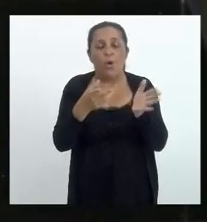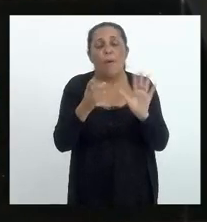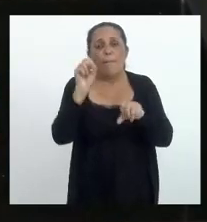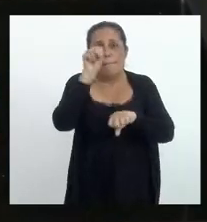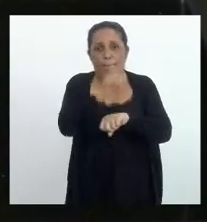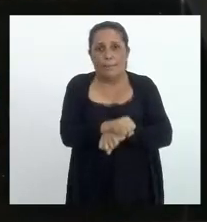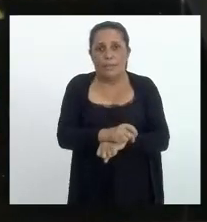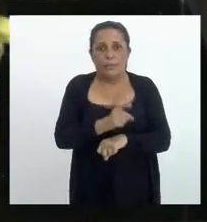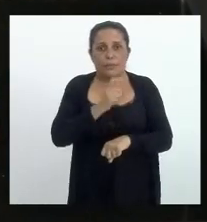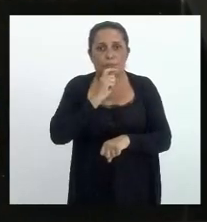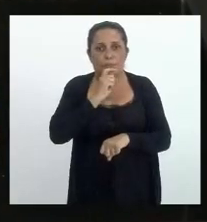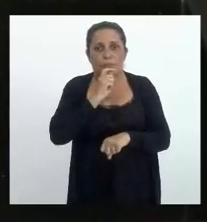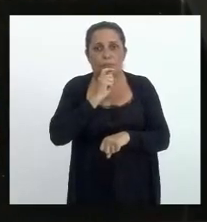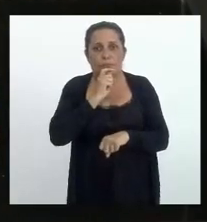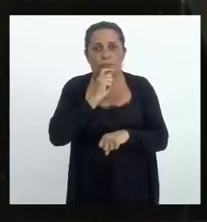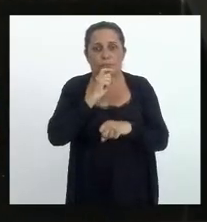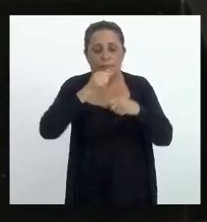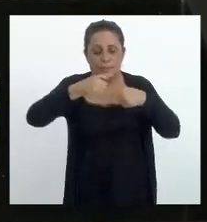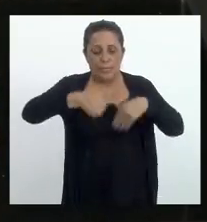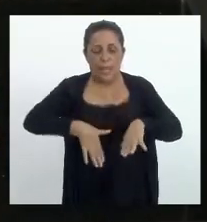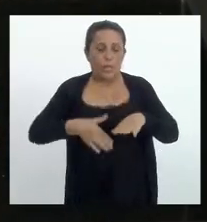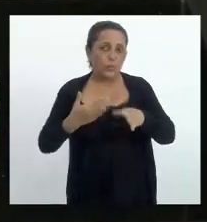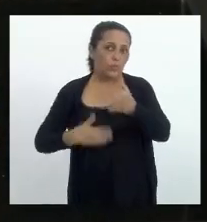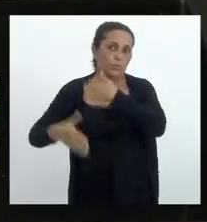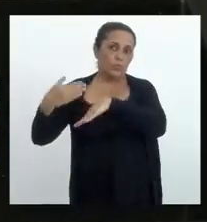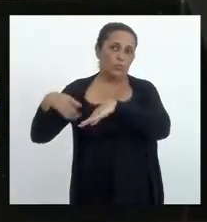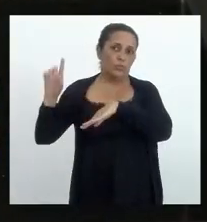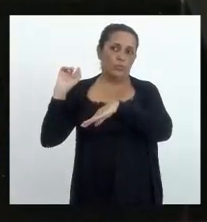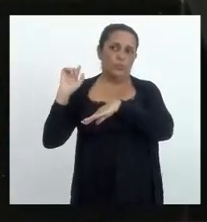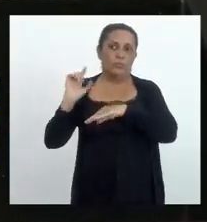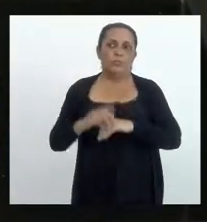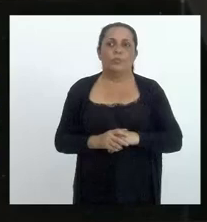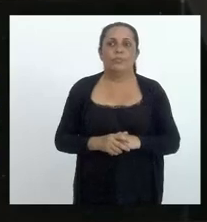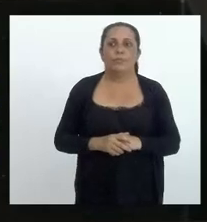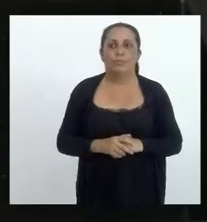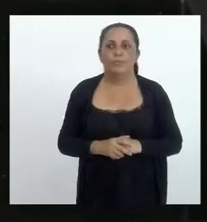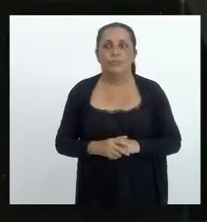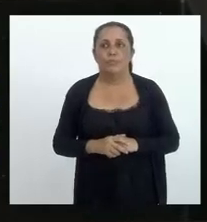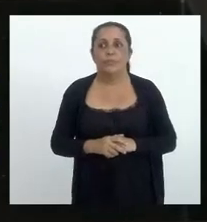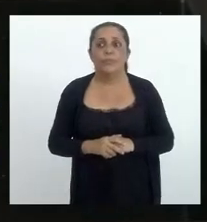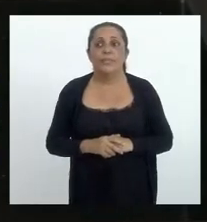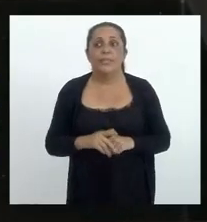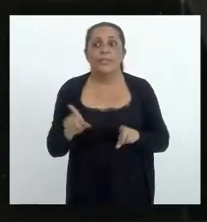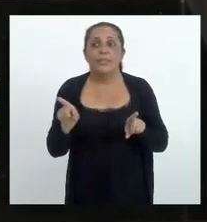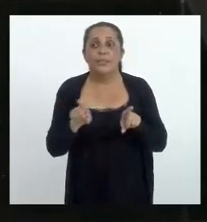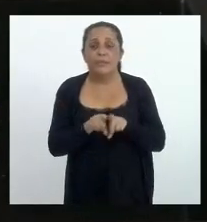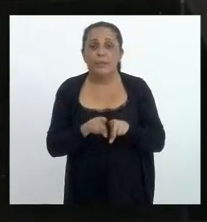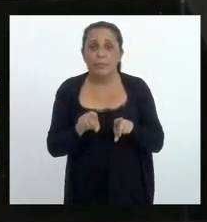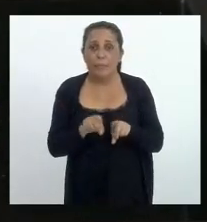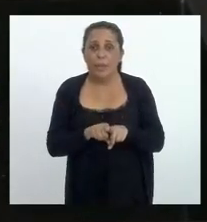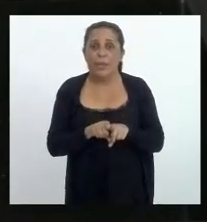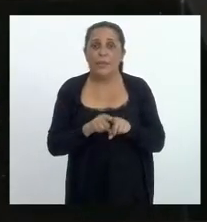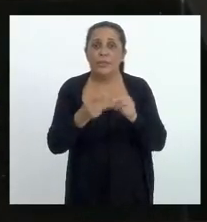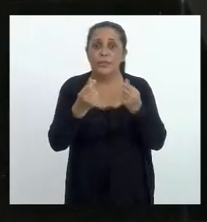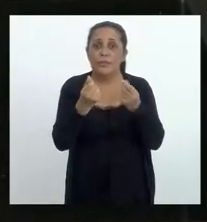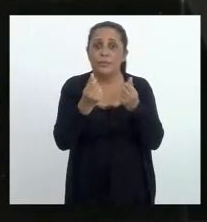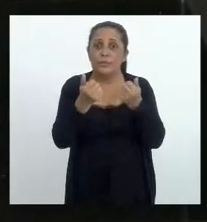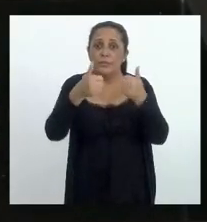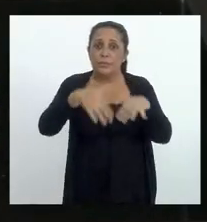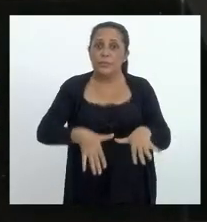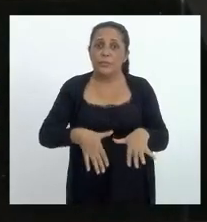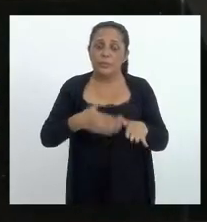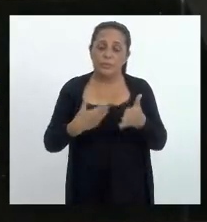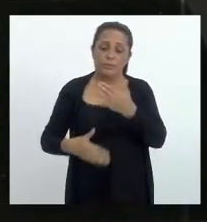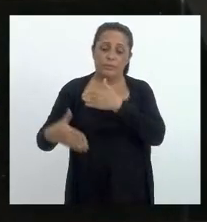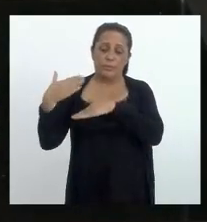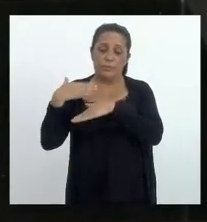E vamos lá, existem os gastos primários... Opa, muito obrigada. E existem as despesas primárias e as